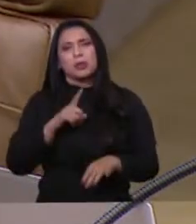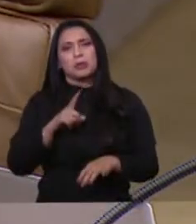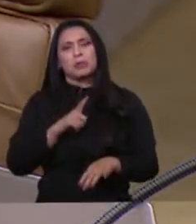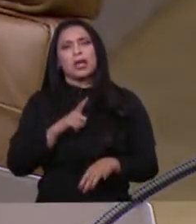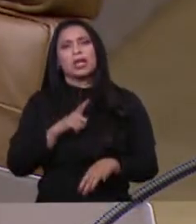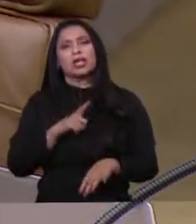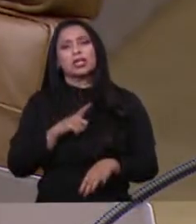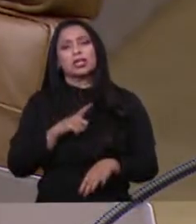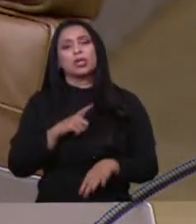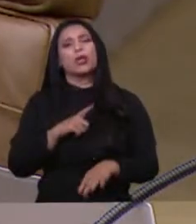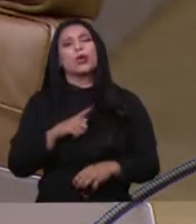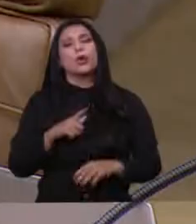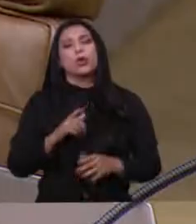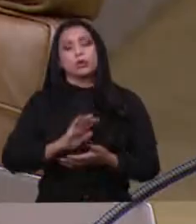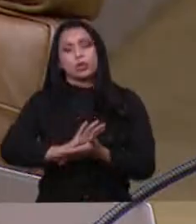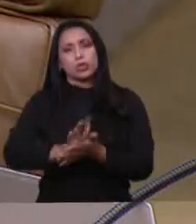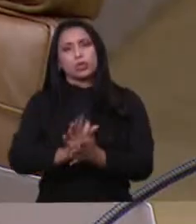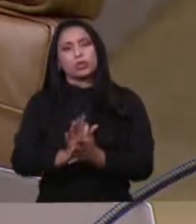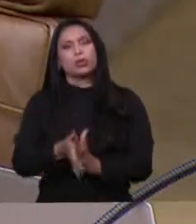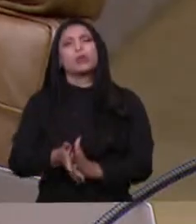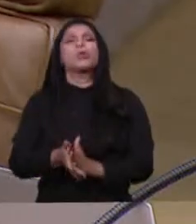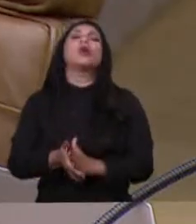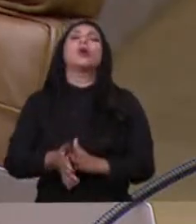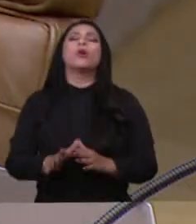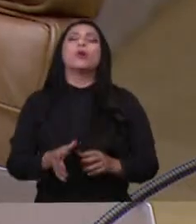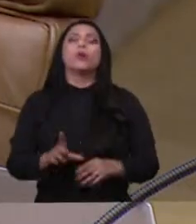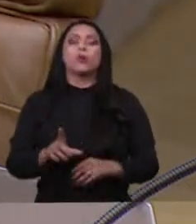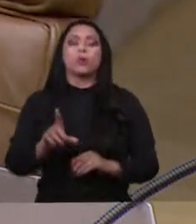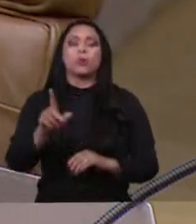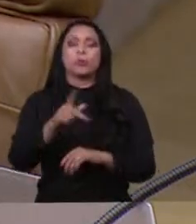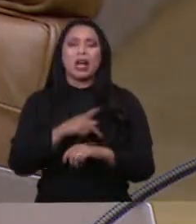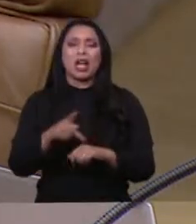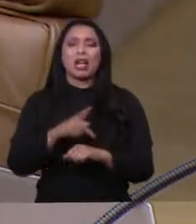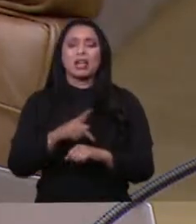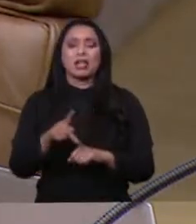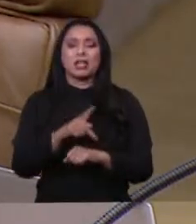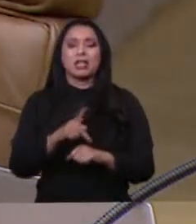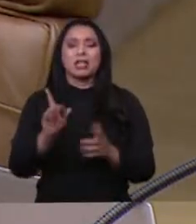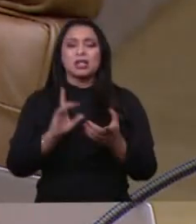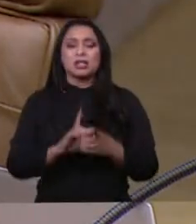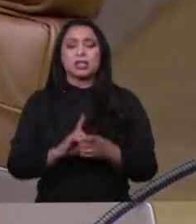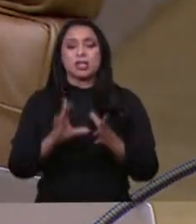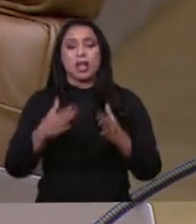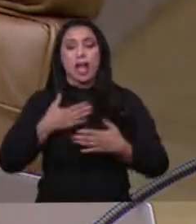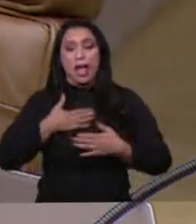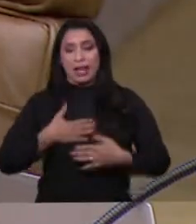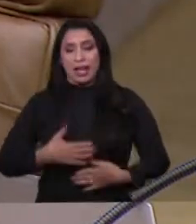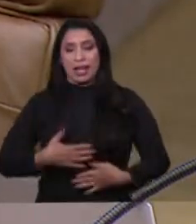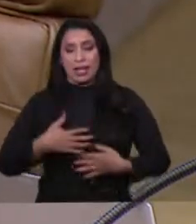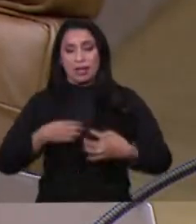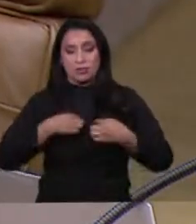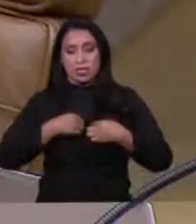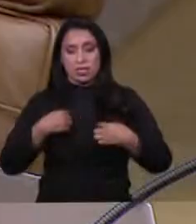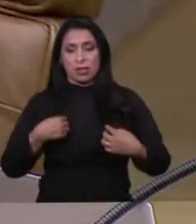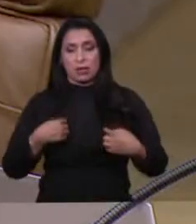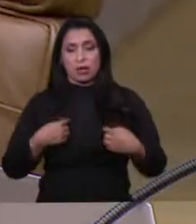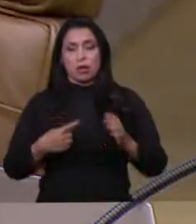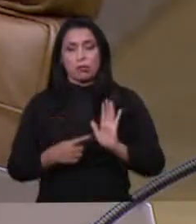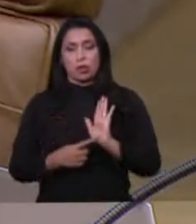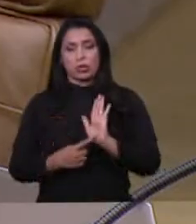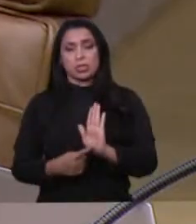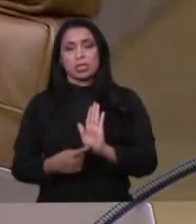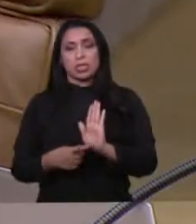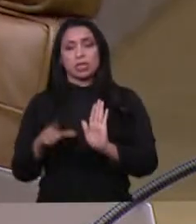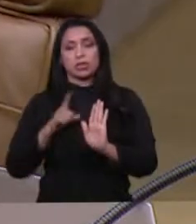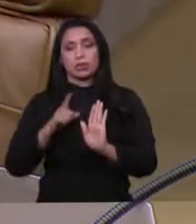Estado Democrático de Direito e buscando, pela sua própria vestimenta, que houvesse uma